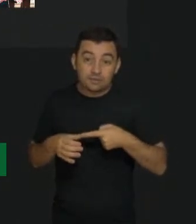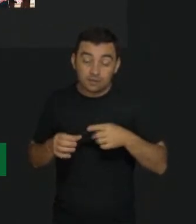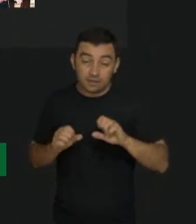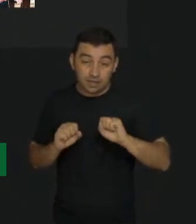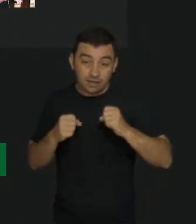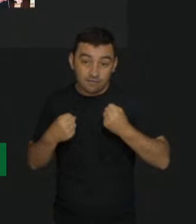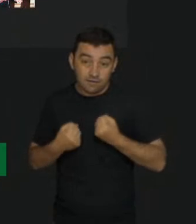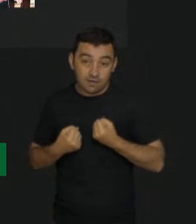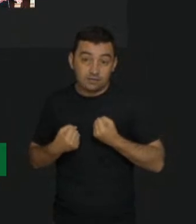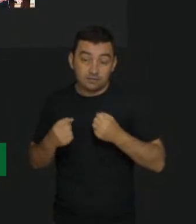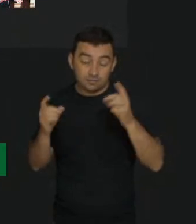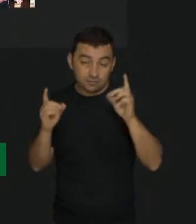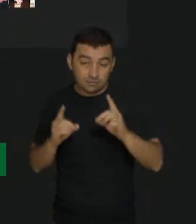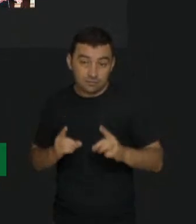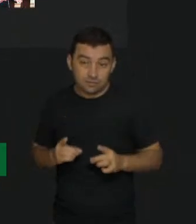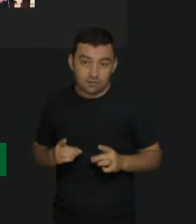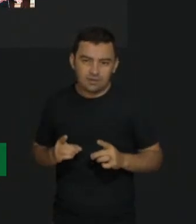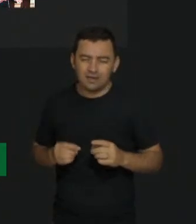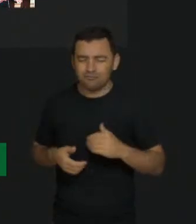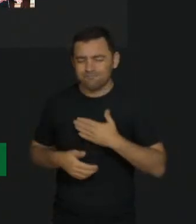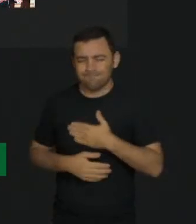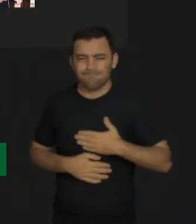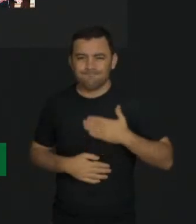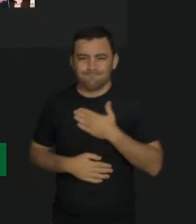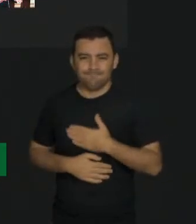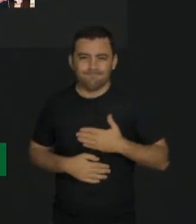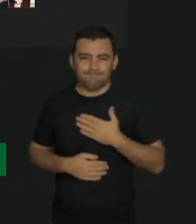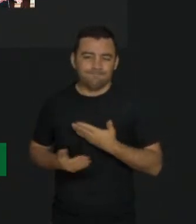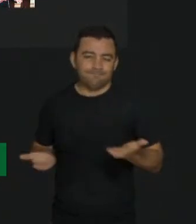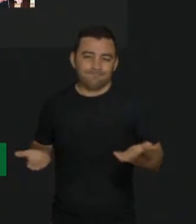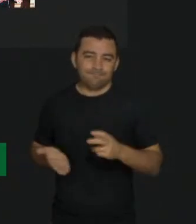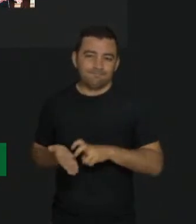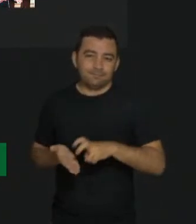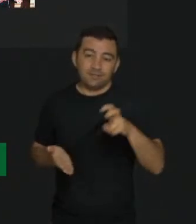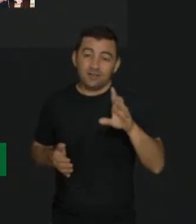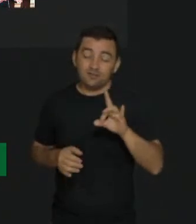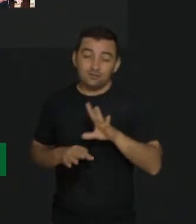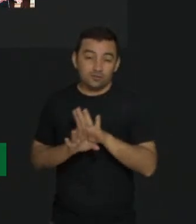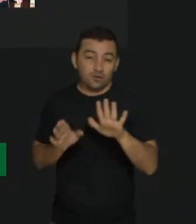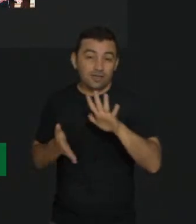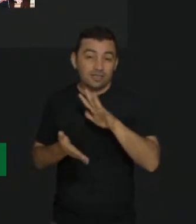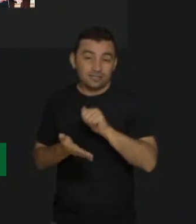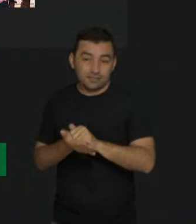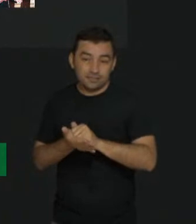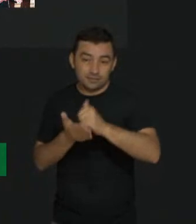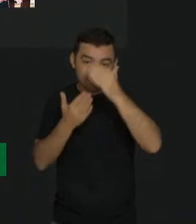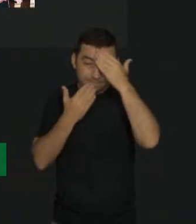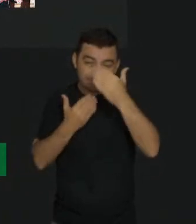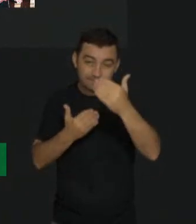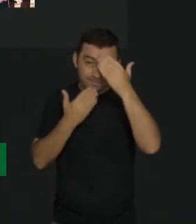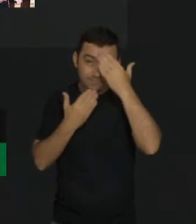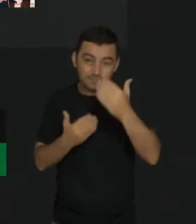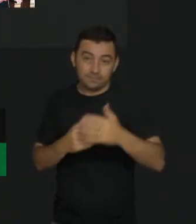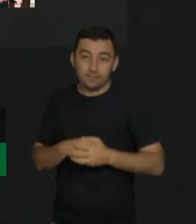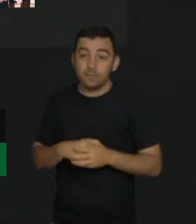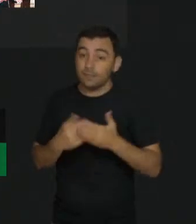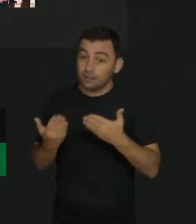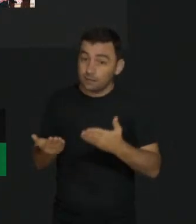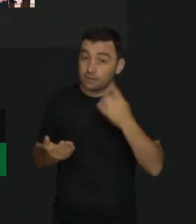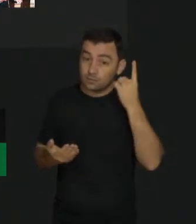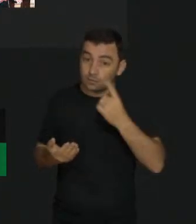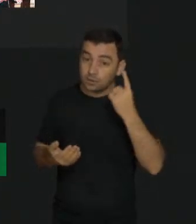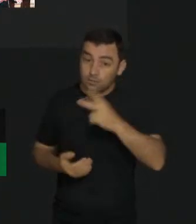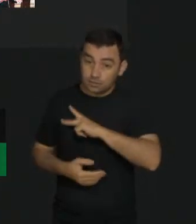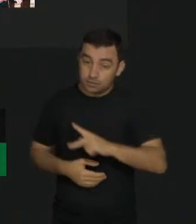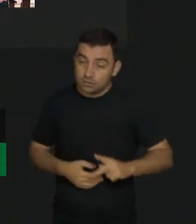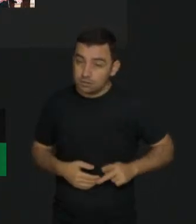pessoas com deficiência É um prazer imenso estar aqui nessa manhã é apenas um registro e agradecimento ao Deputado Presidente